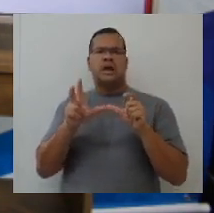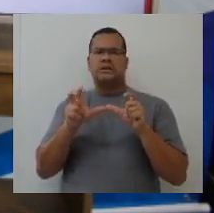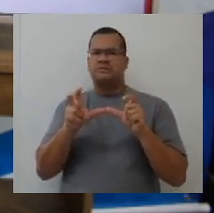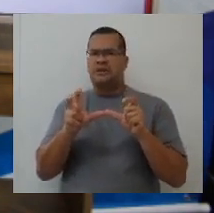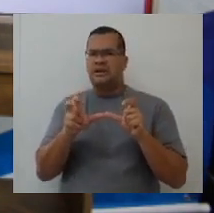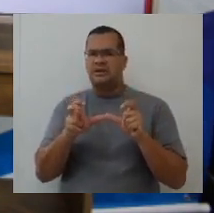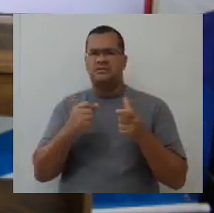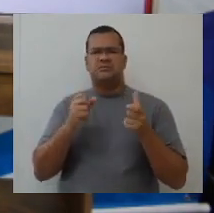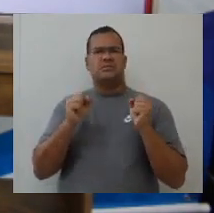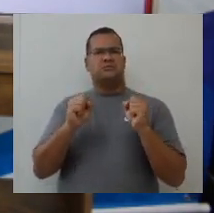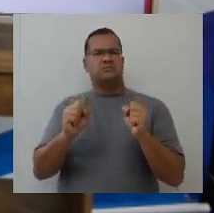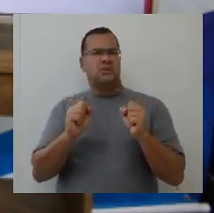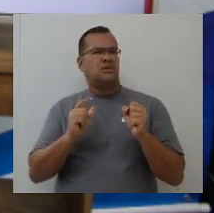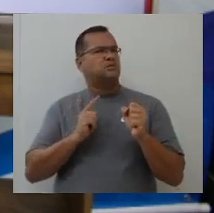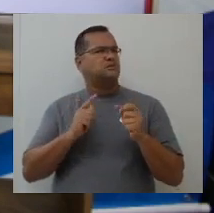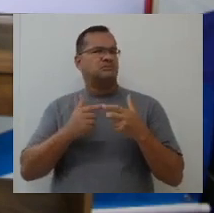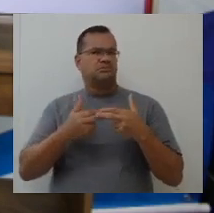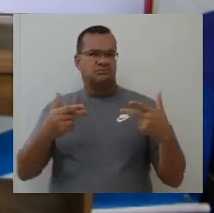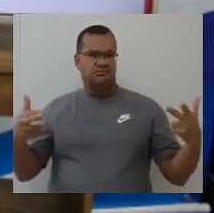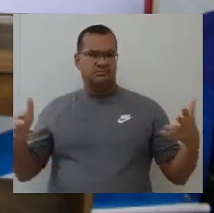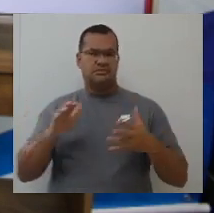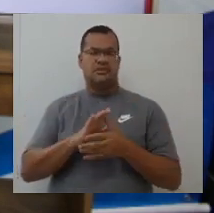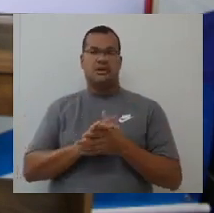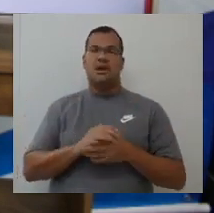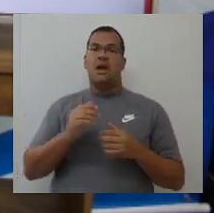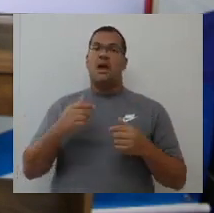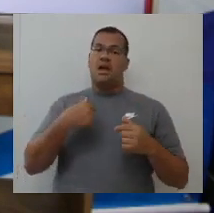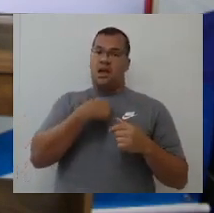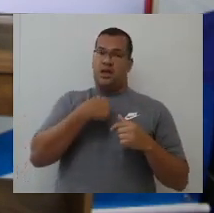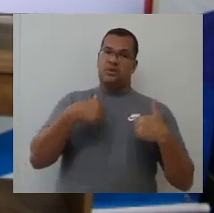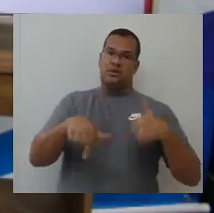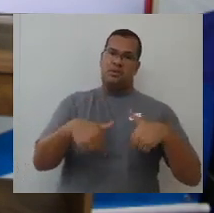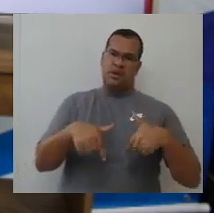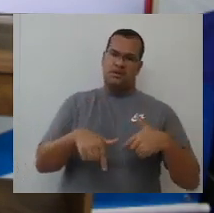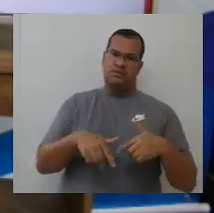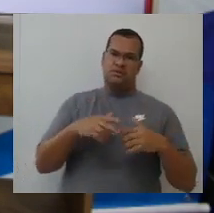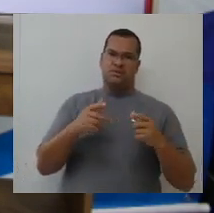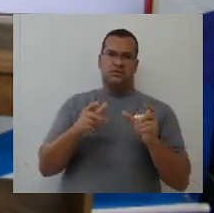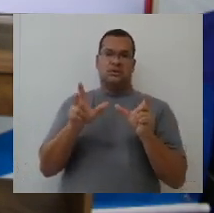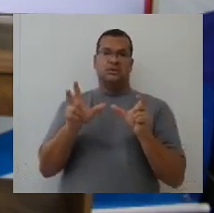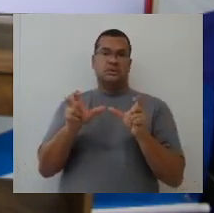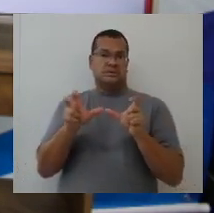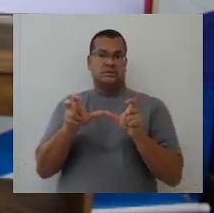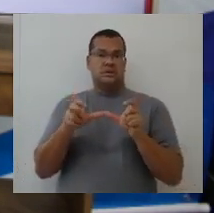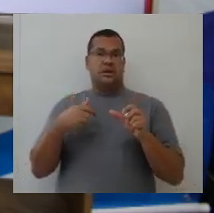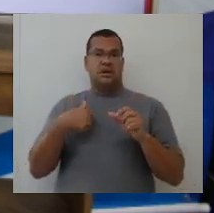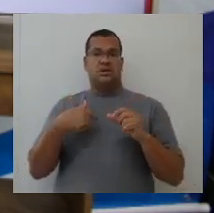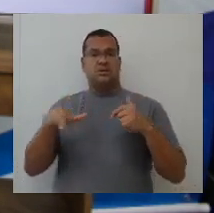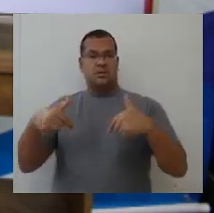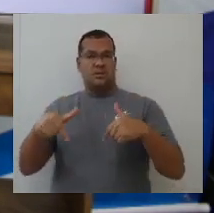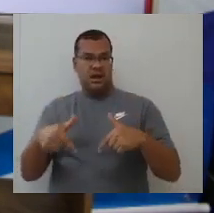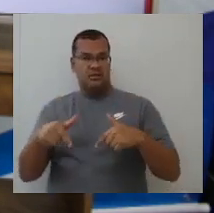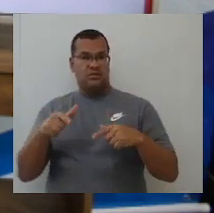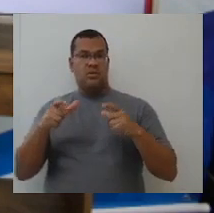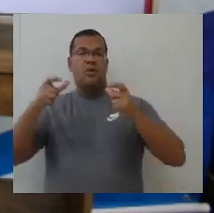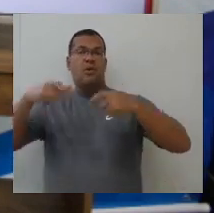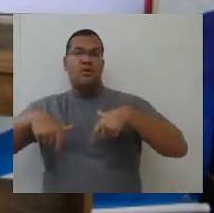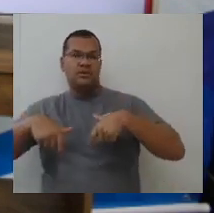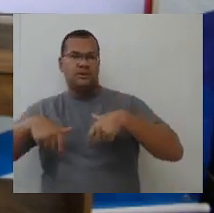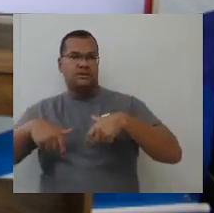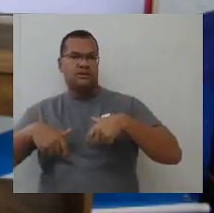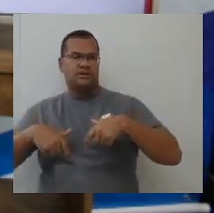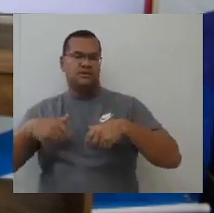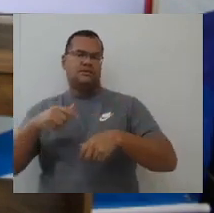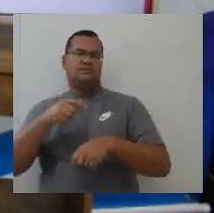enfim, uma outra porção de coisas aí. Ah, eu trabalho. I work, mas eu trabalho onde? Eu trabalho no ginásio pernambucano Cabugá. Eu posso dizer para vocês, I